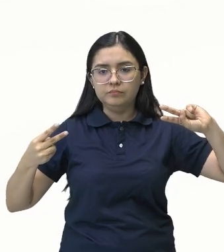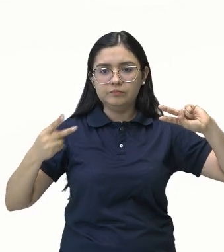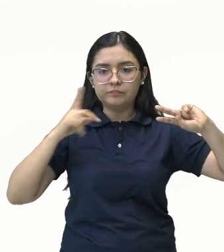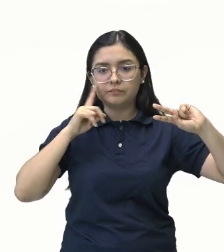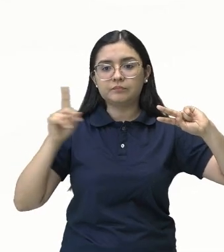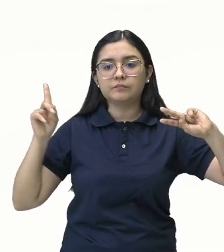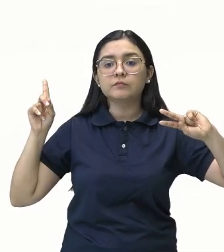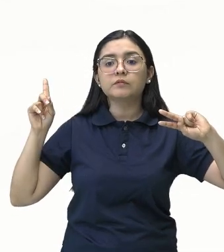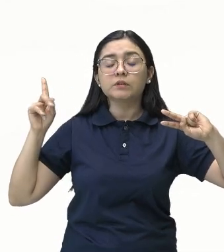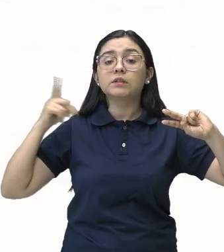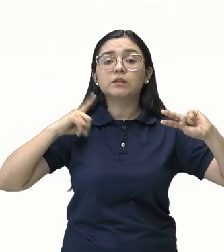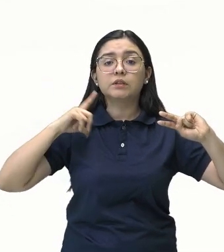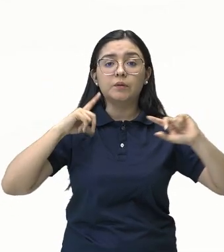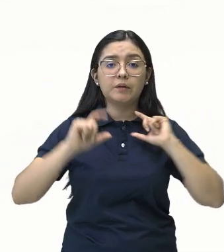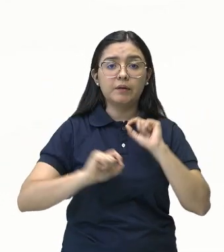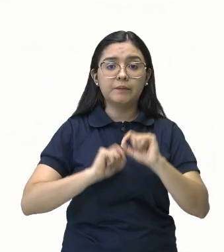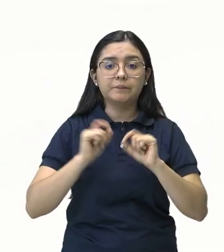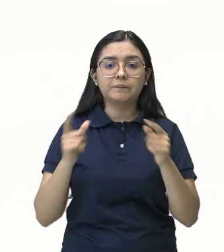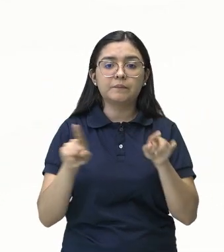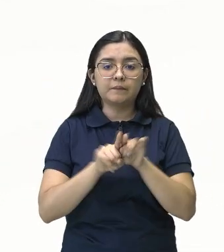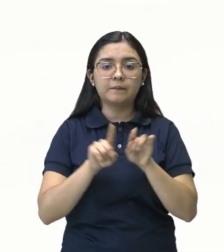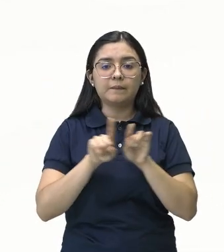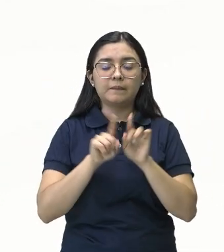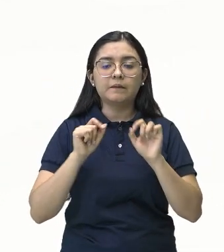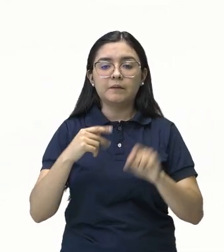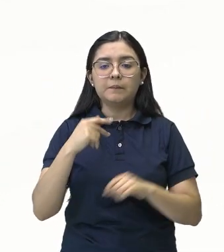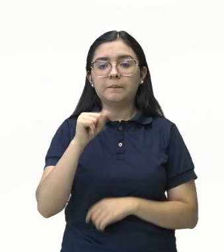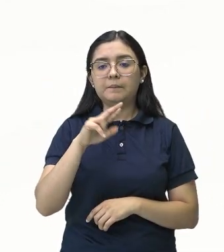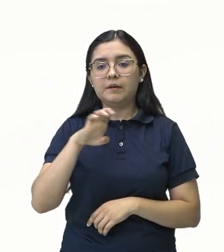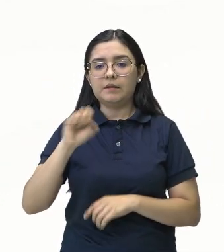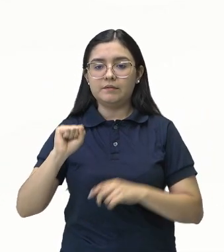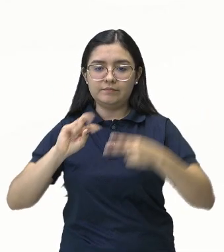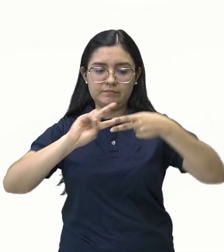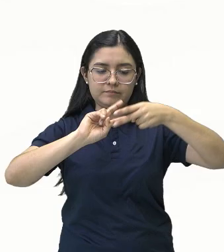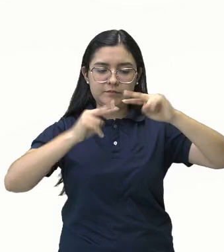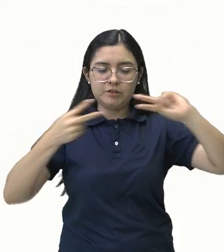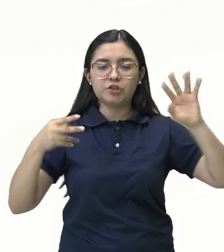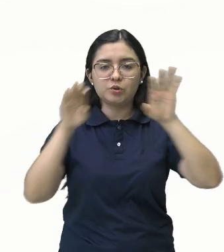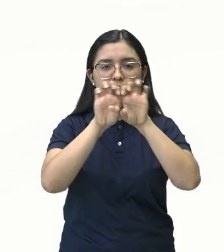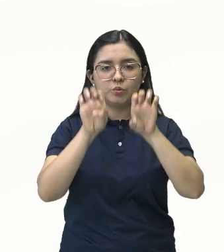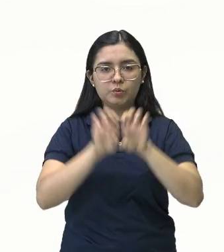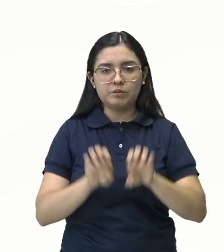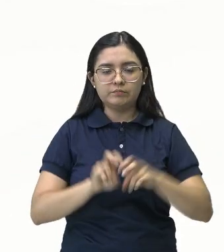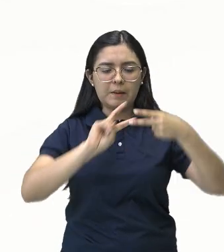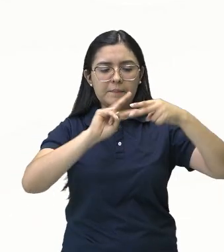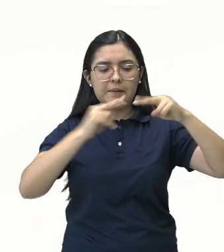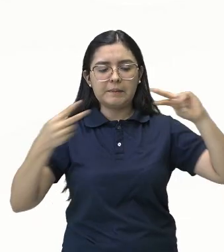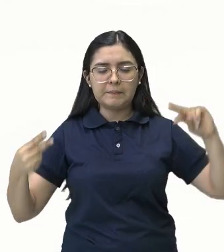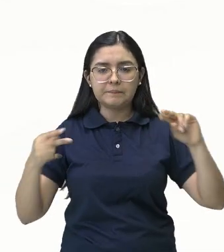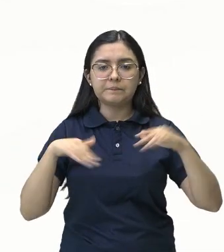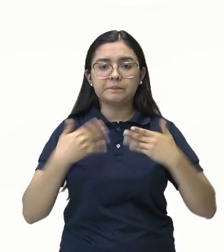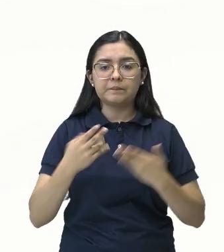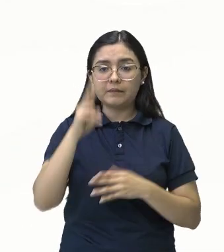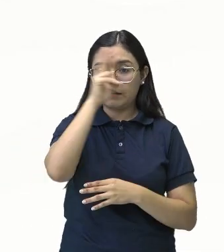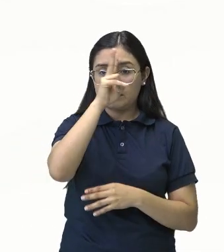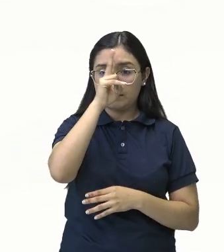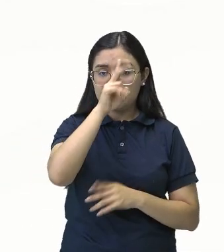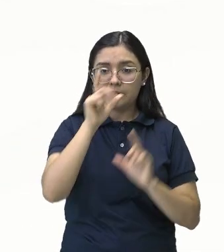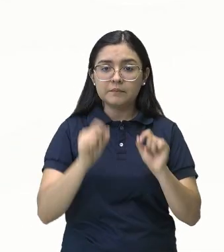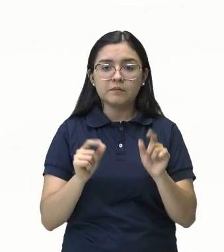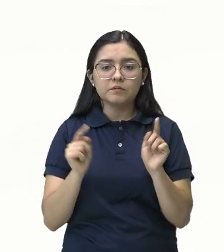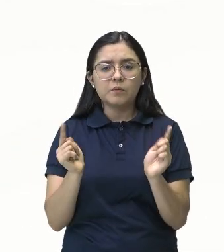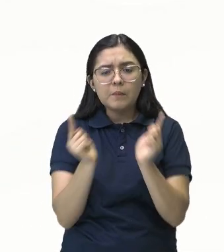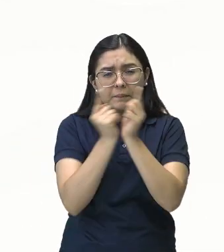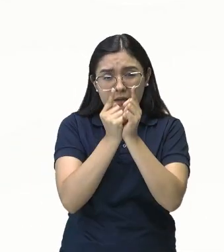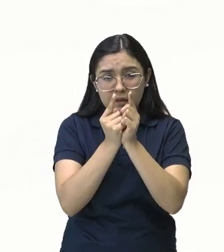decodificar ele, nós temos aí os pares de base formando essa estrutura. Lembrando que uma pequena sequência